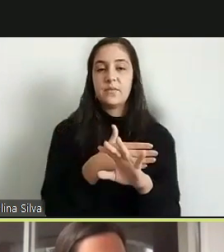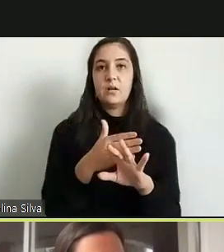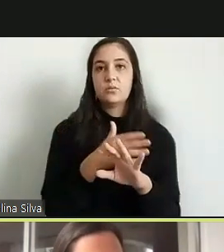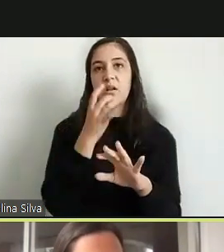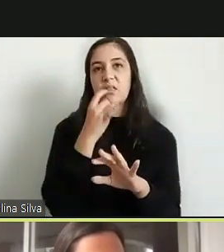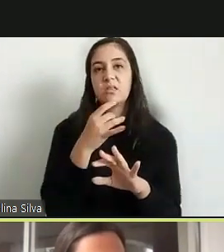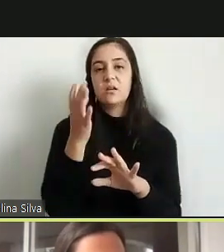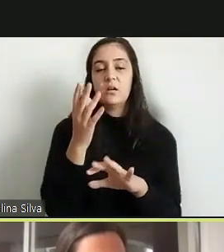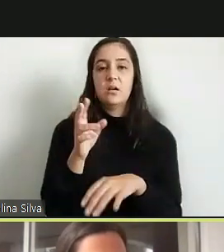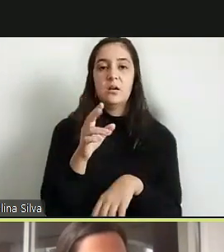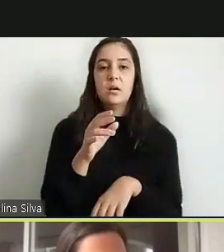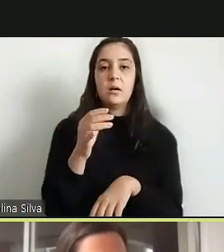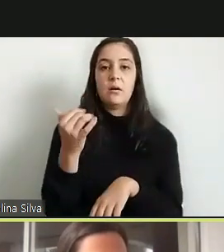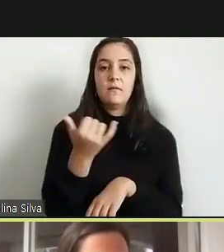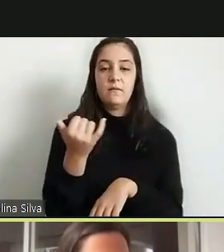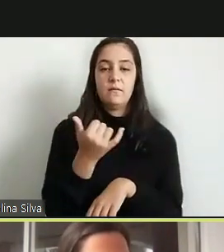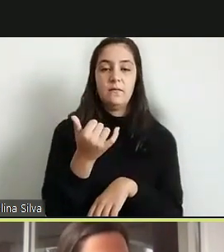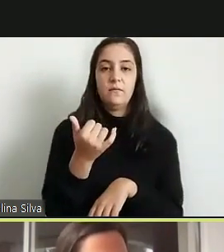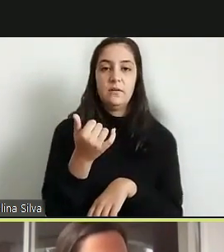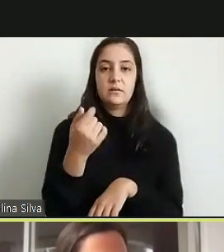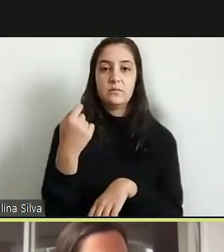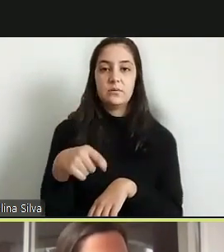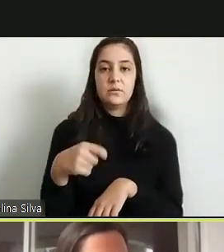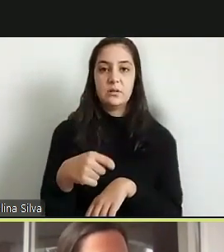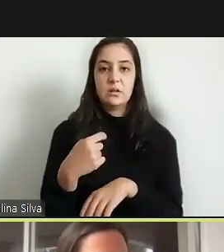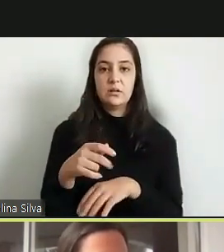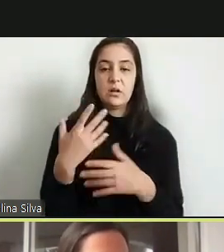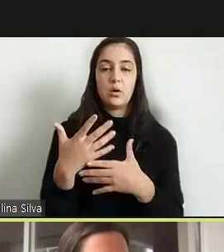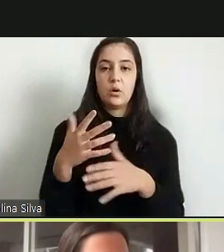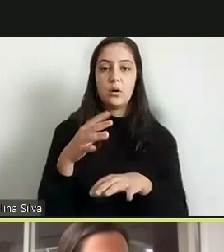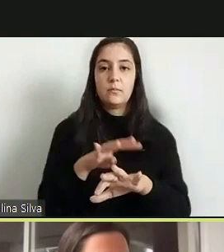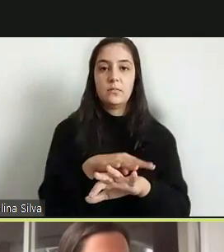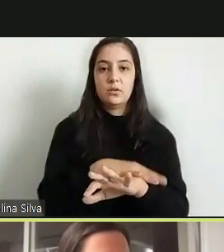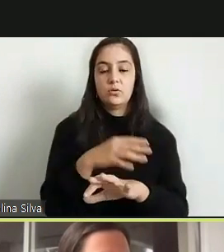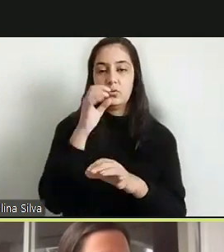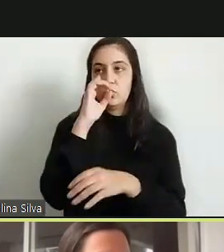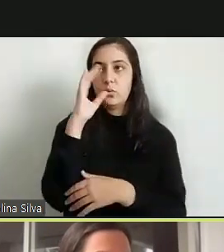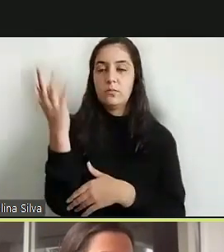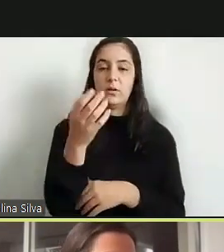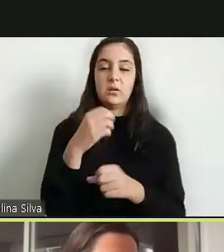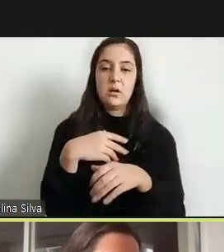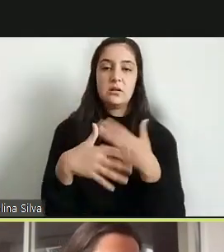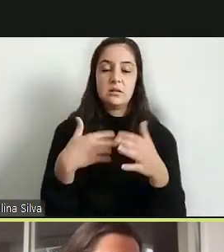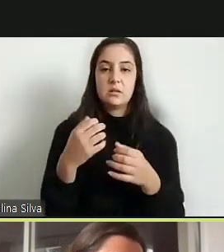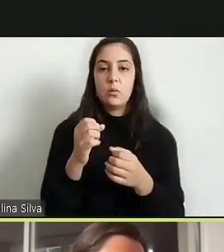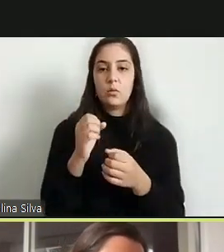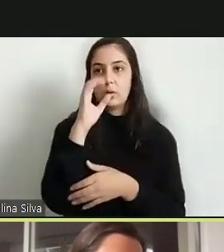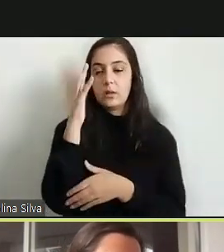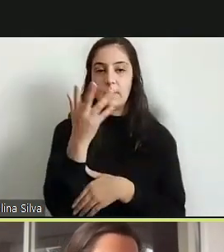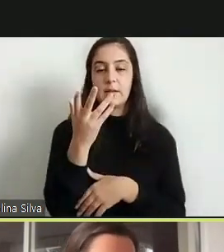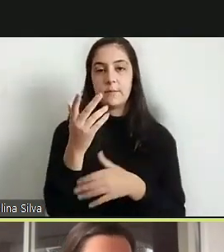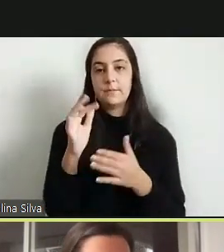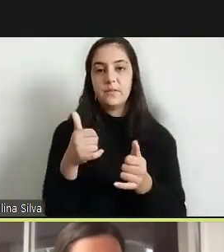pelo vice-presidente da Câmara de Lisboa, Duarte Cordeiro, o nosso atual ministro do Ambiente e Ação Climática, e depois